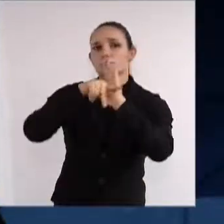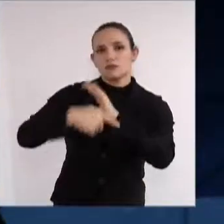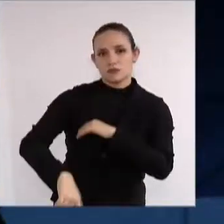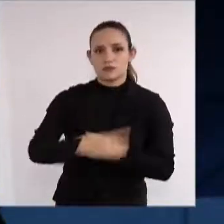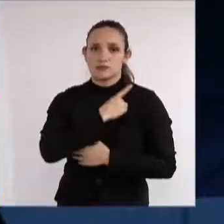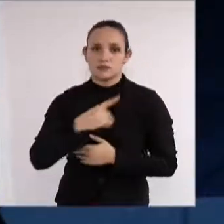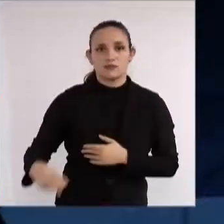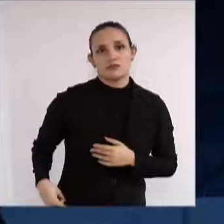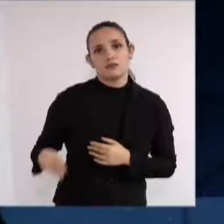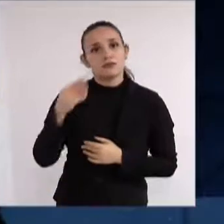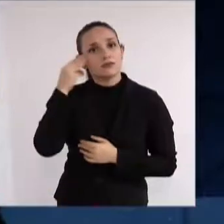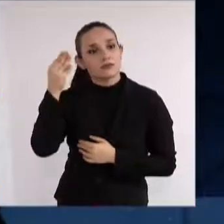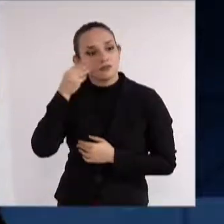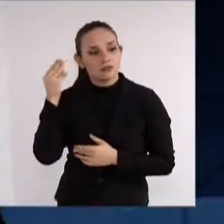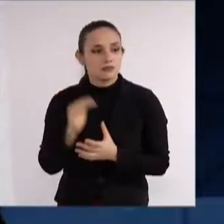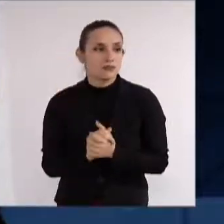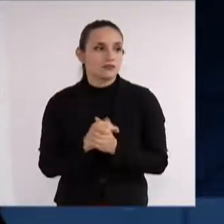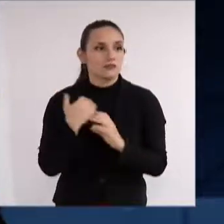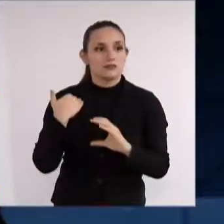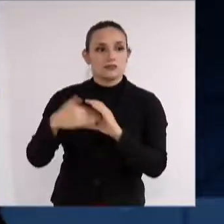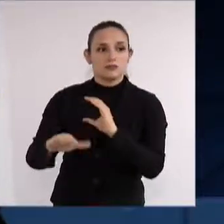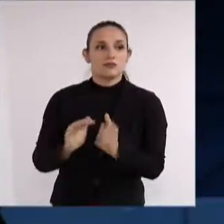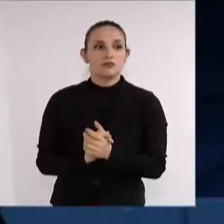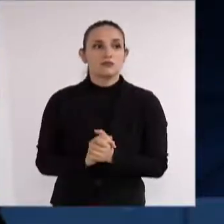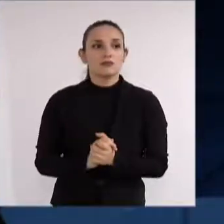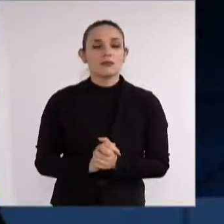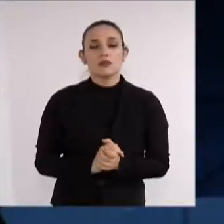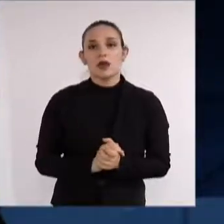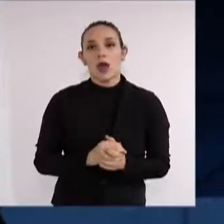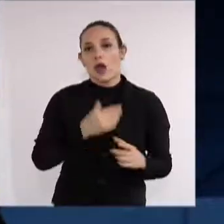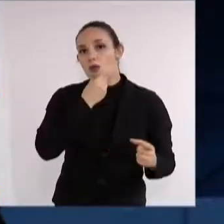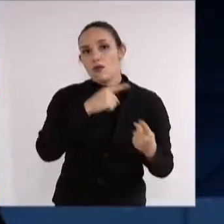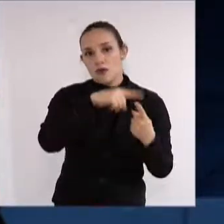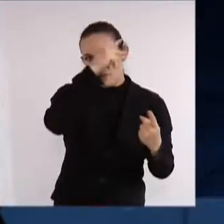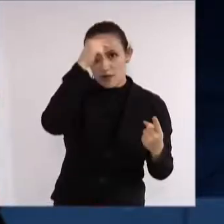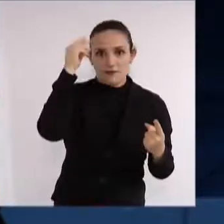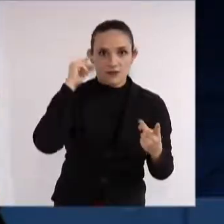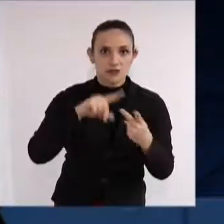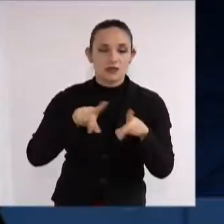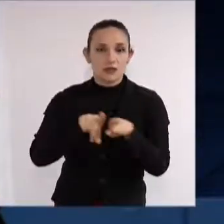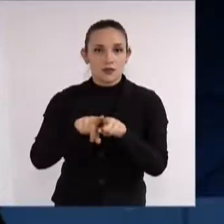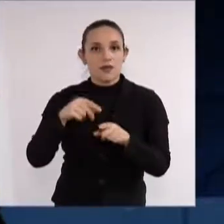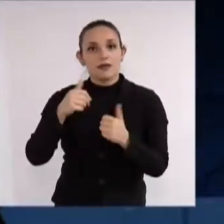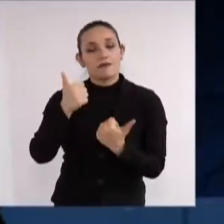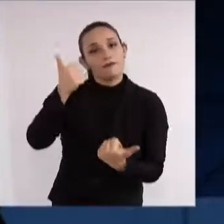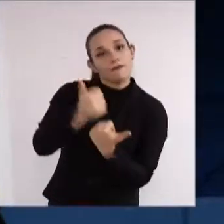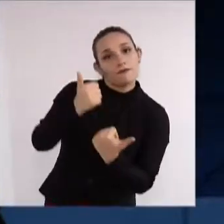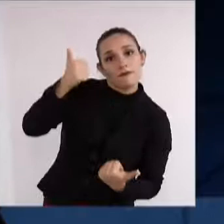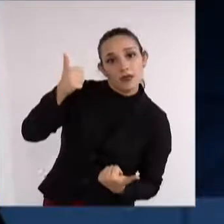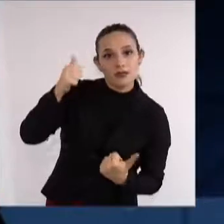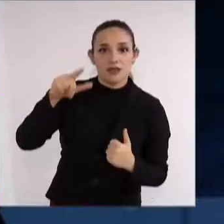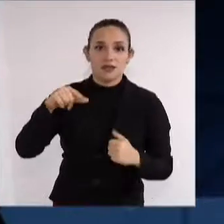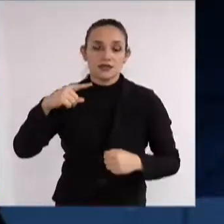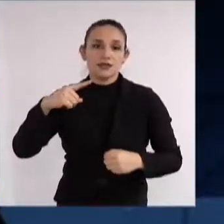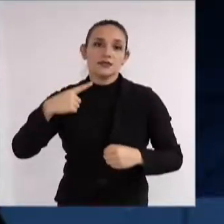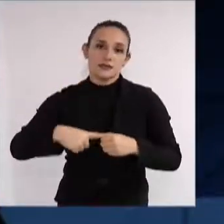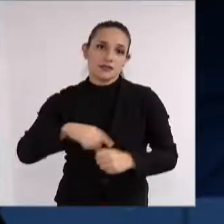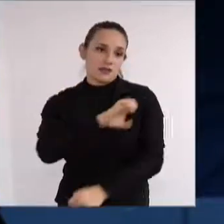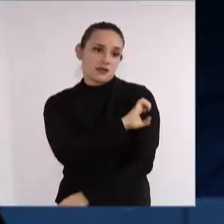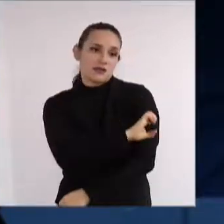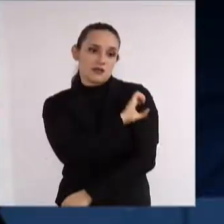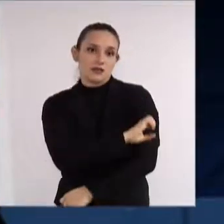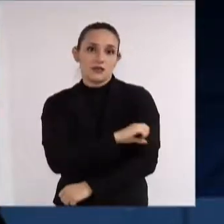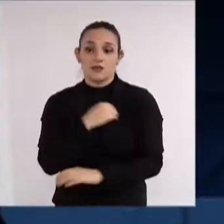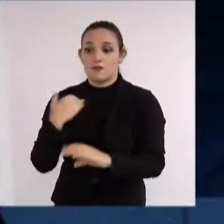Mara Caseiro, endereçado ao prefeito e à vice-prefeita municipal de Eldorado, extensiva à comissão